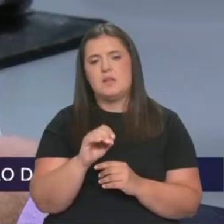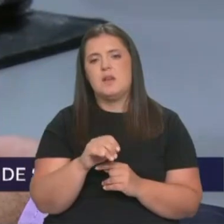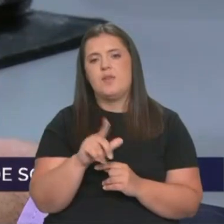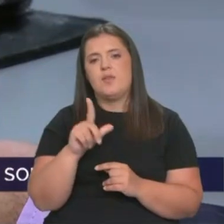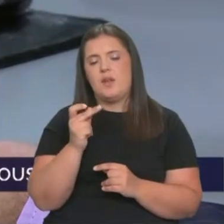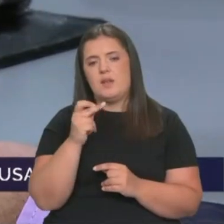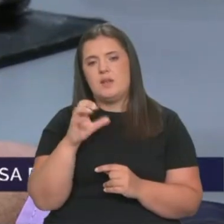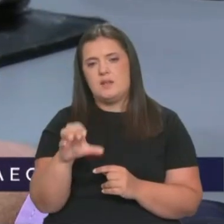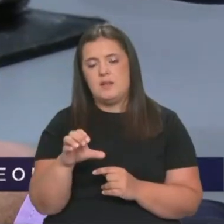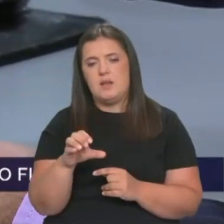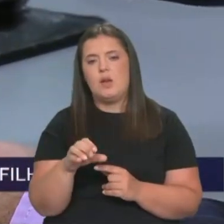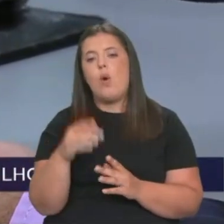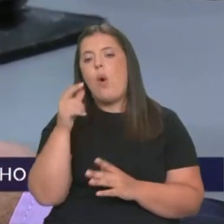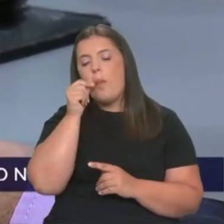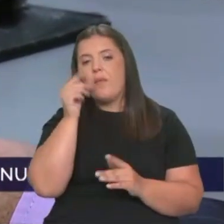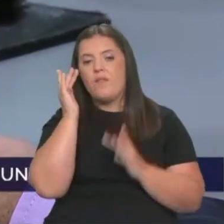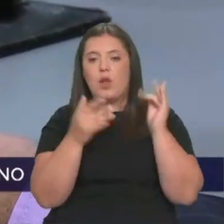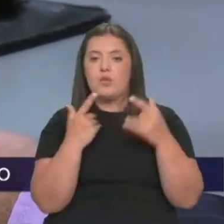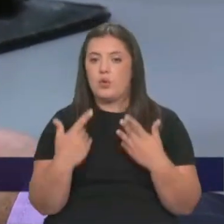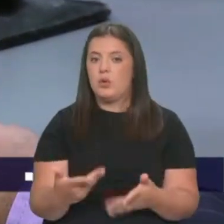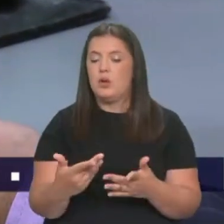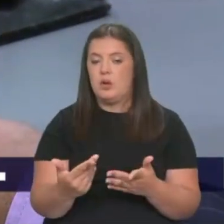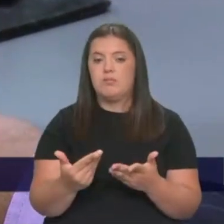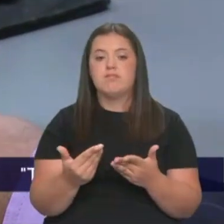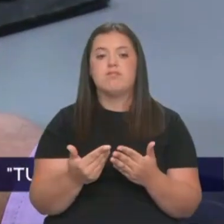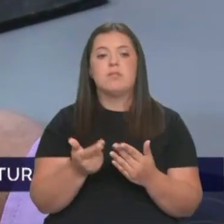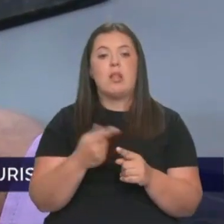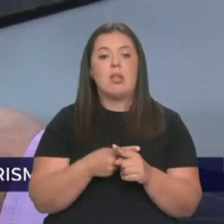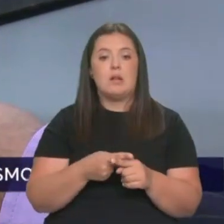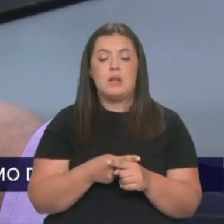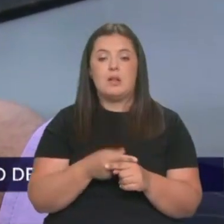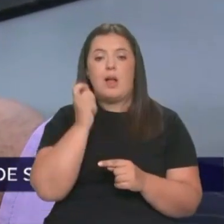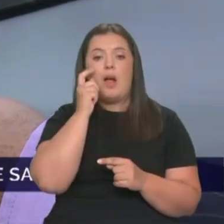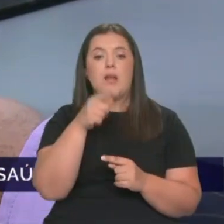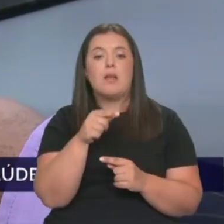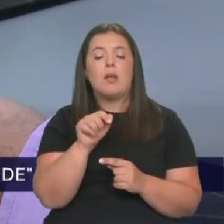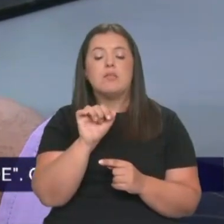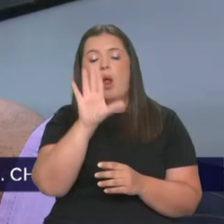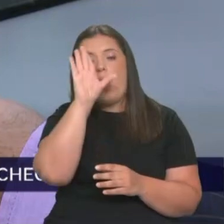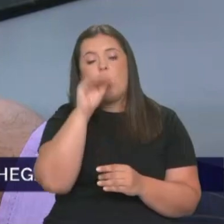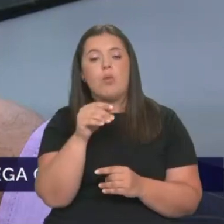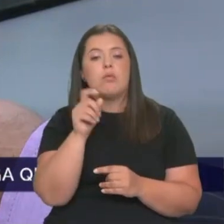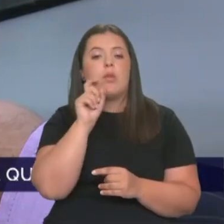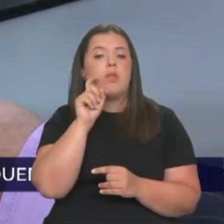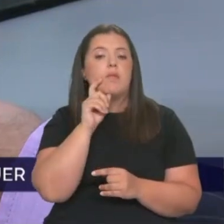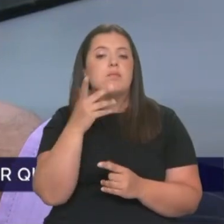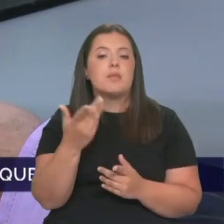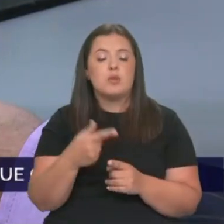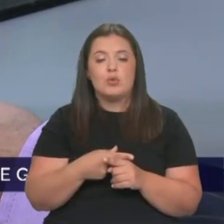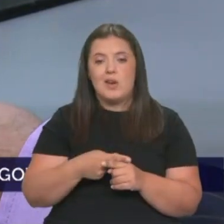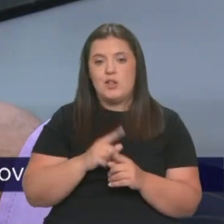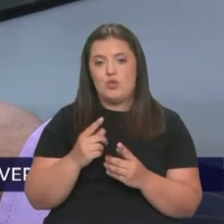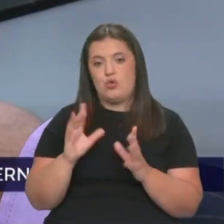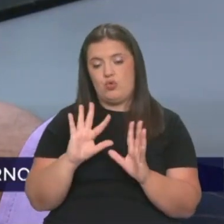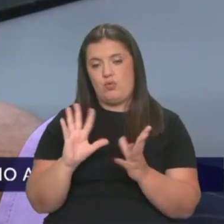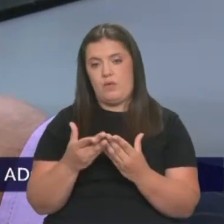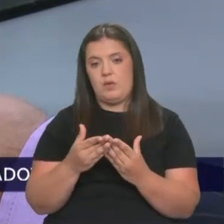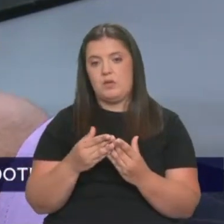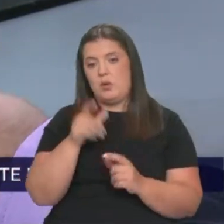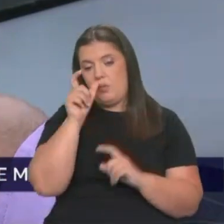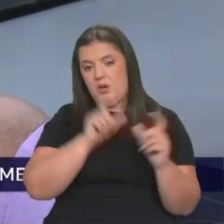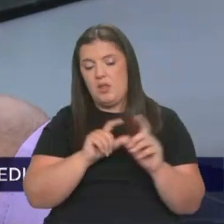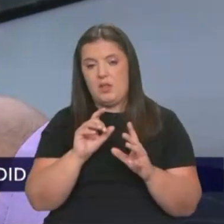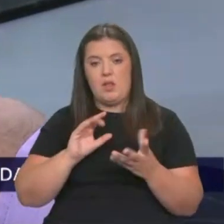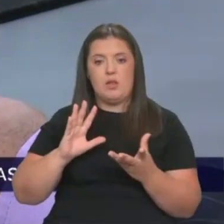um filósofo contemporâneo extremamente interessante, a quem pertence a Lua, em defesa dos interesses comuns. Essa é uma discussão que está da humanidade no